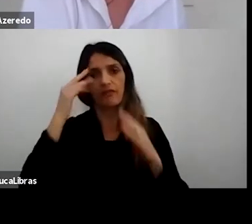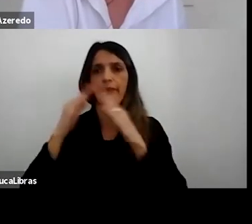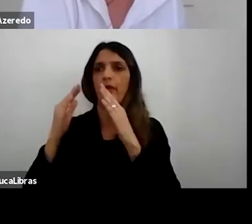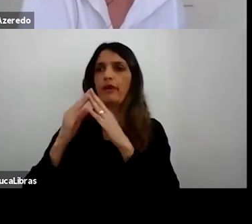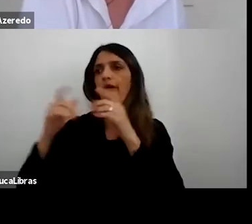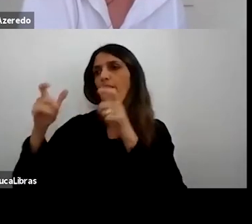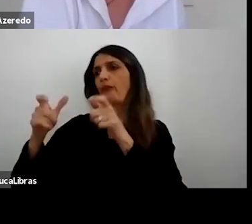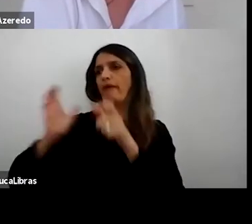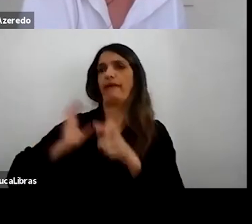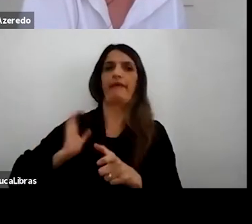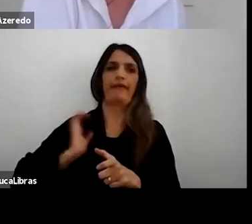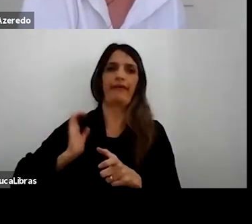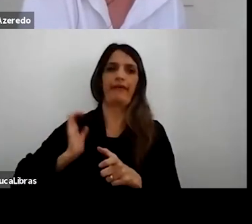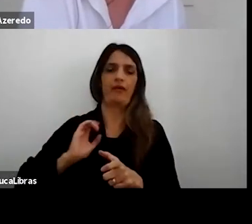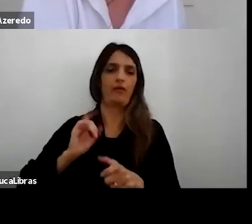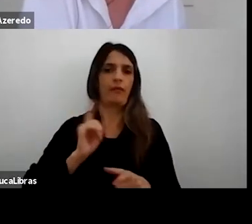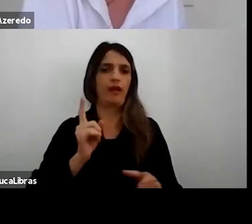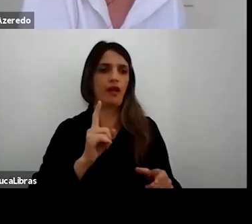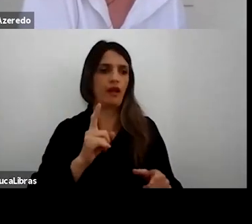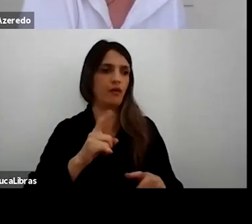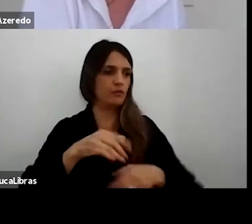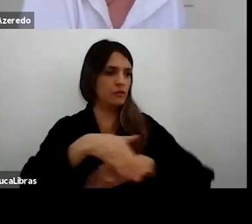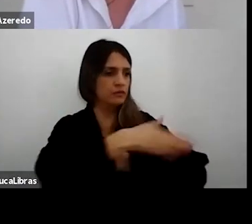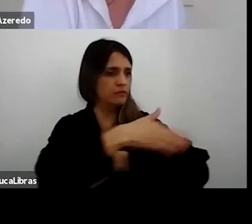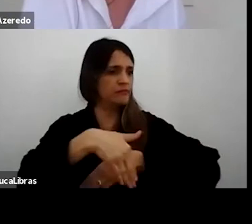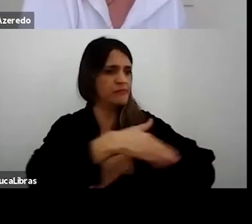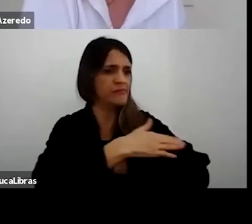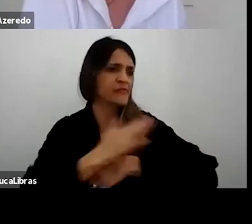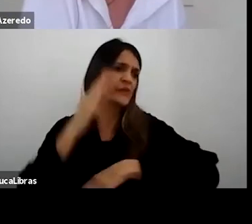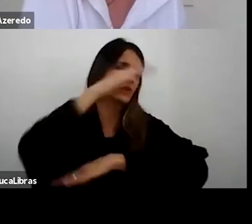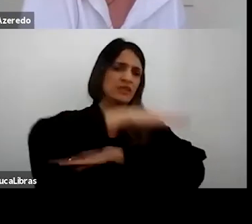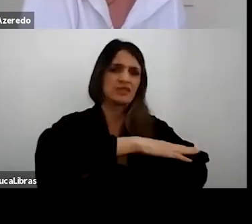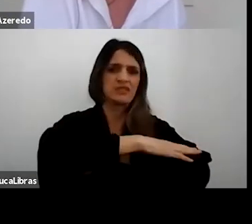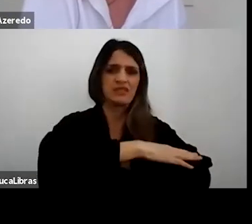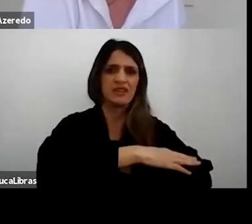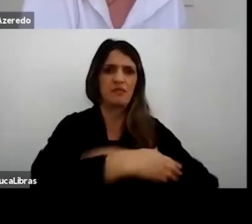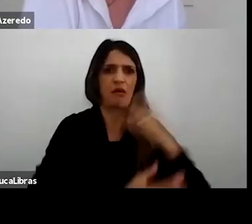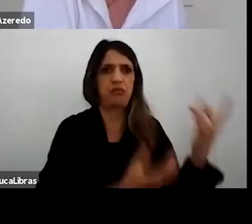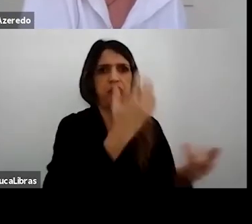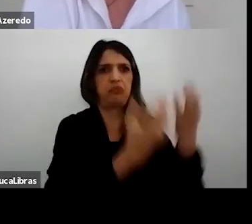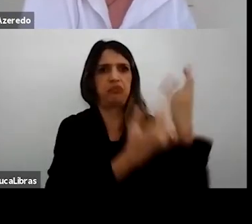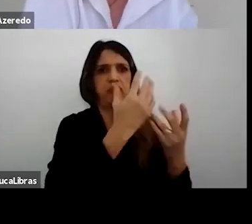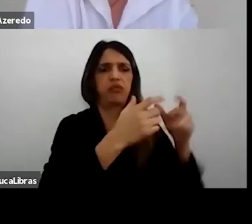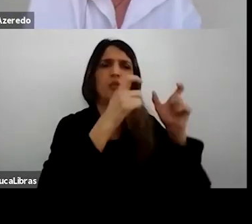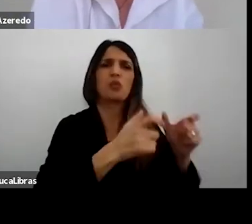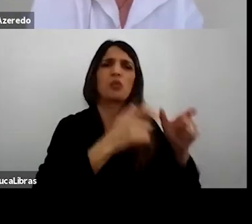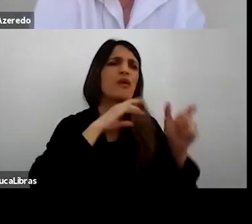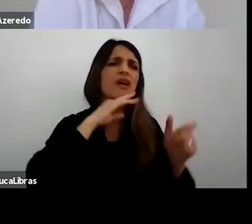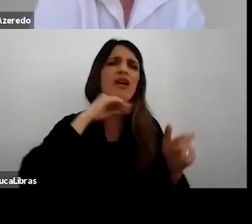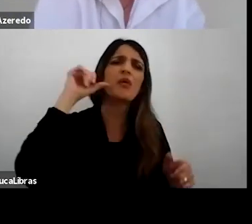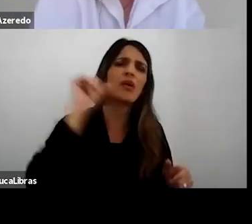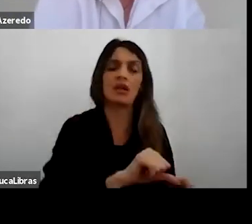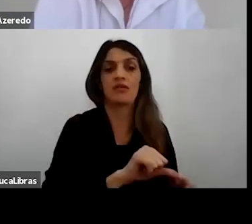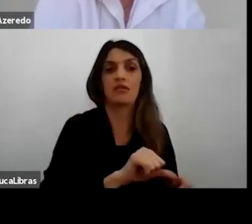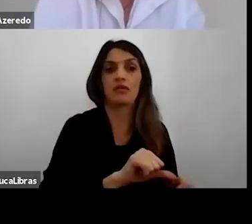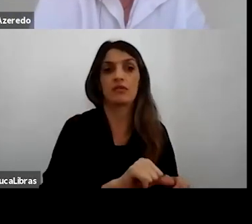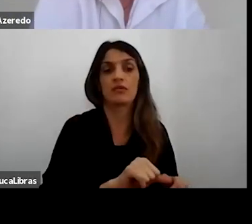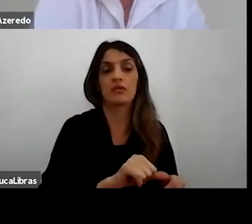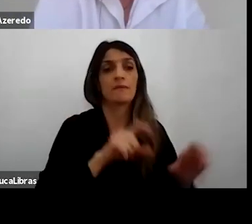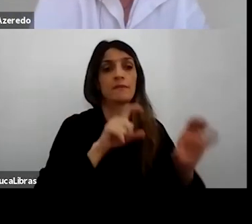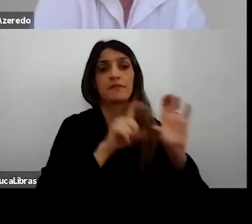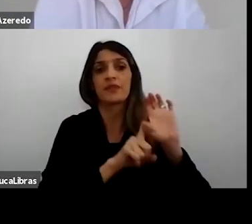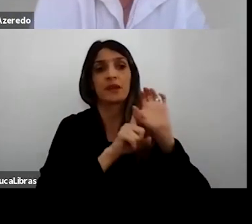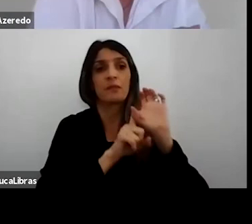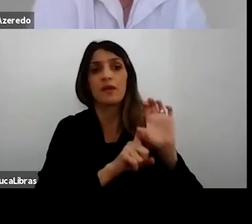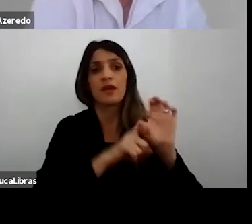sonha em morar em cima do córrego, passa a morar em cima da ribanceira, viver um incêndio a cada ano. Então é preciso ter política pública. Mas o papel da sociedade civil,